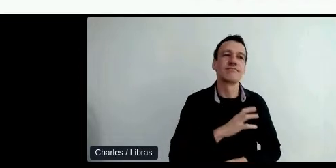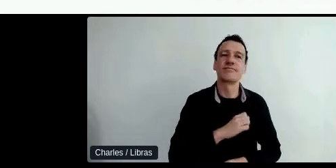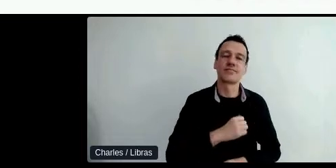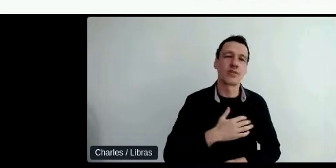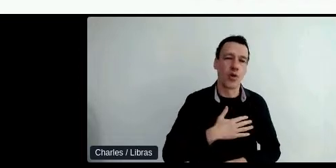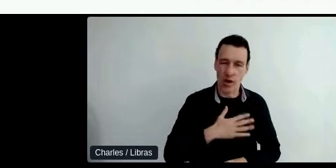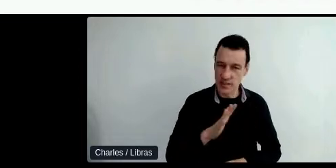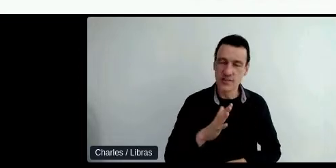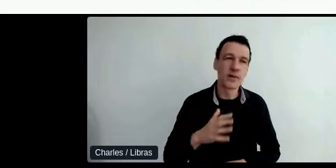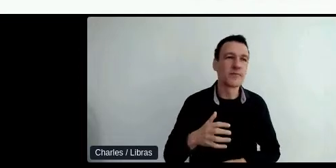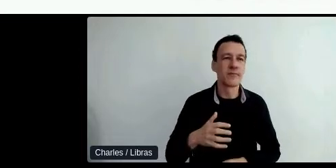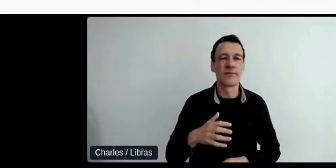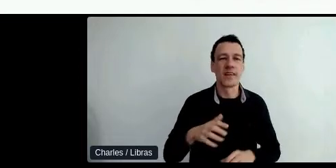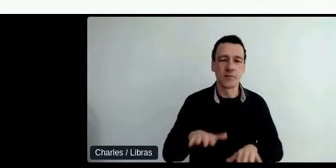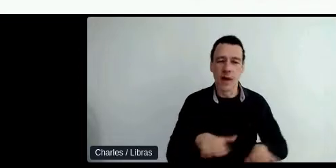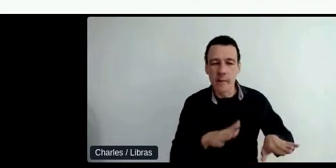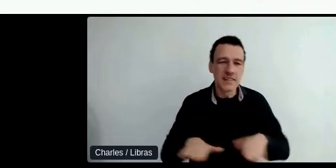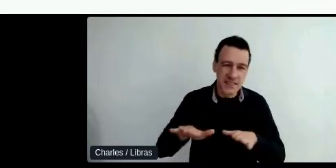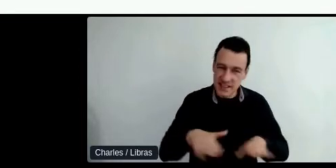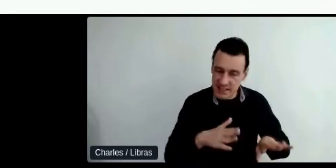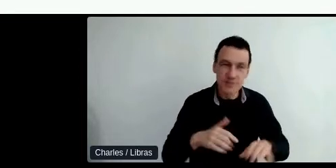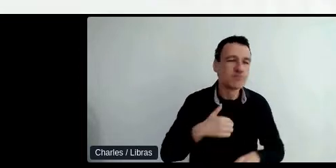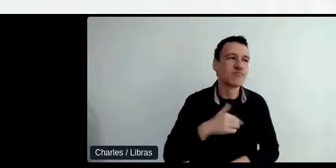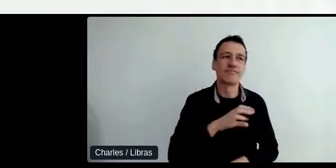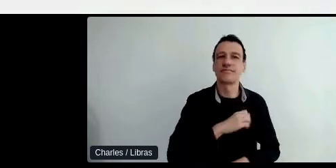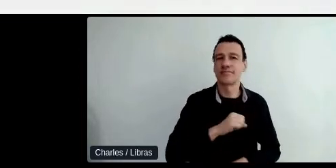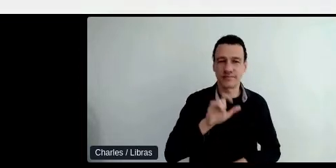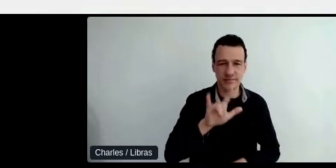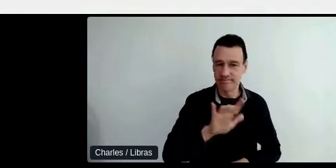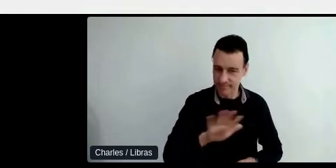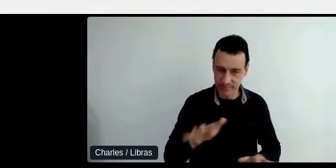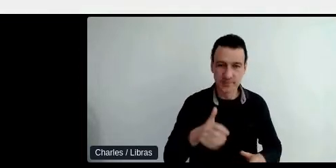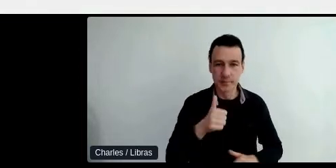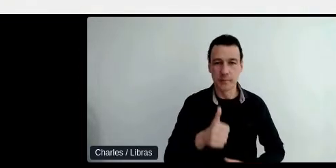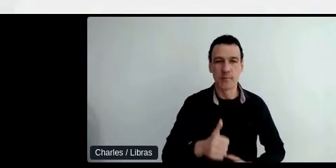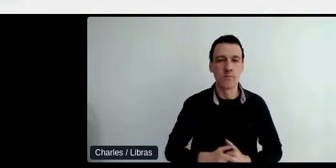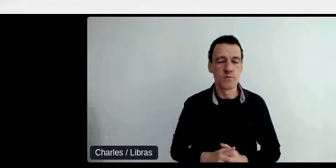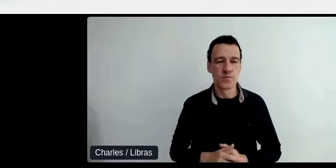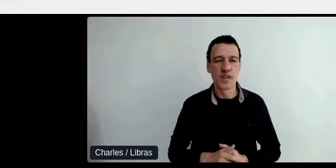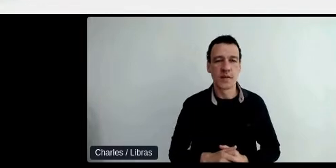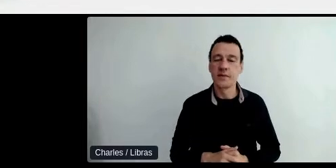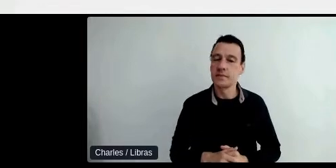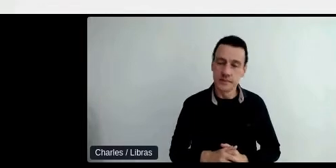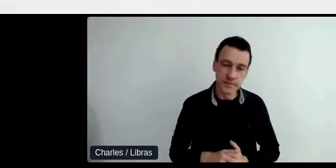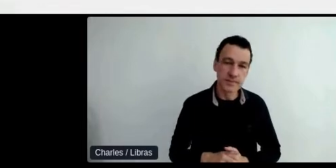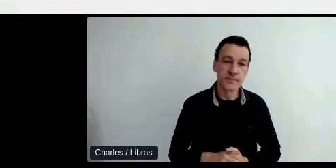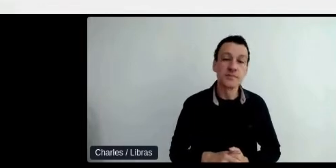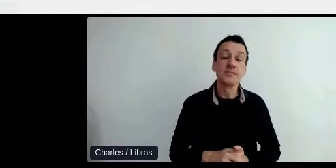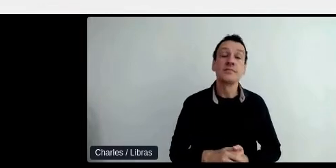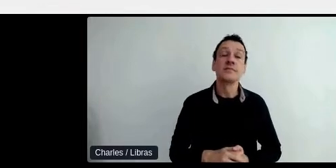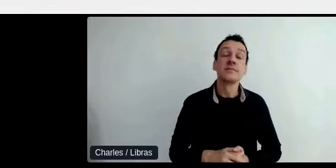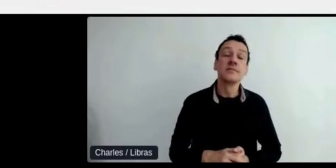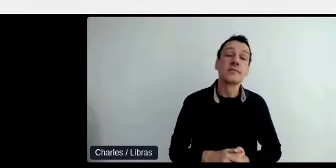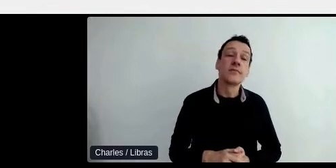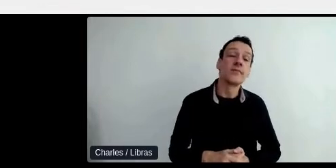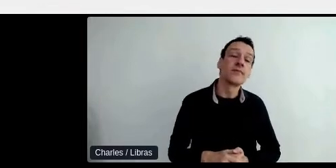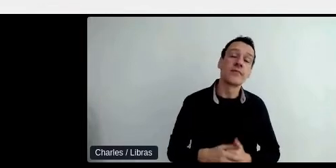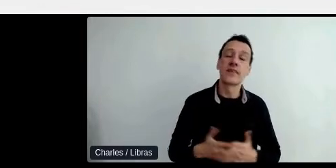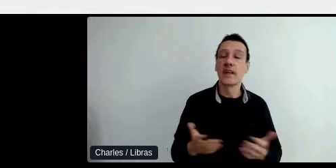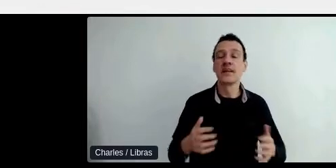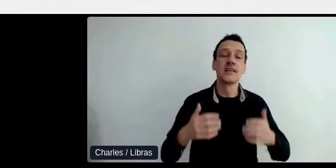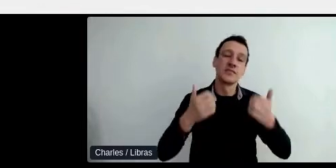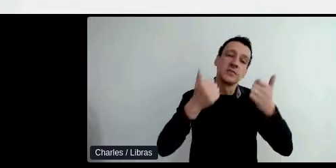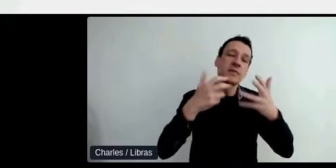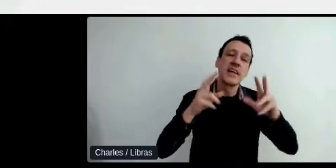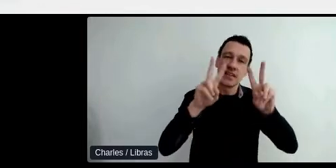essas atividades aí, tá? Então, quando a gente vem falar aí entrando no tema